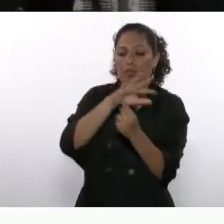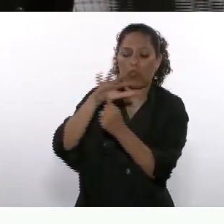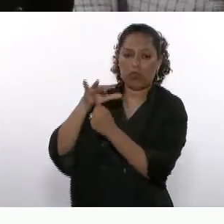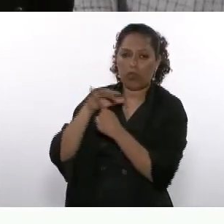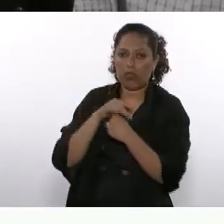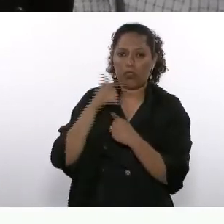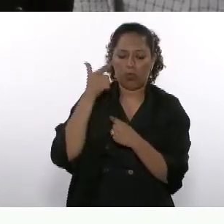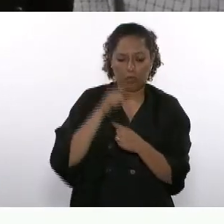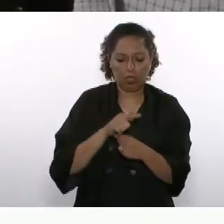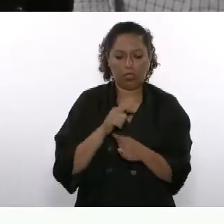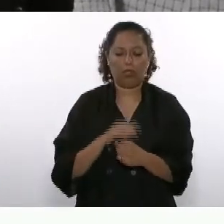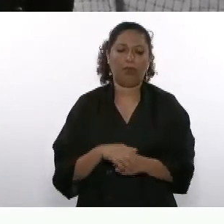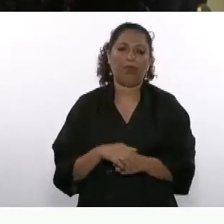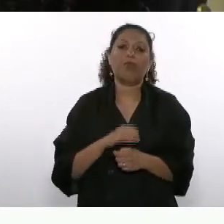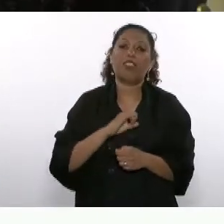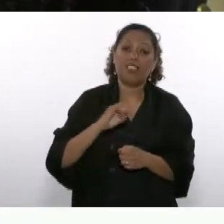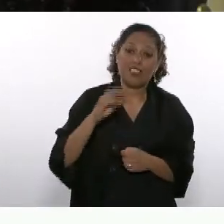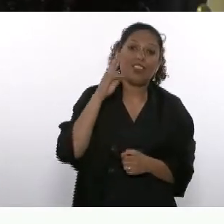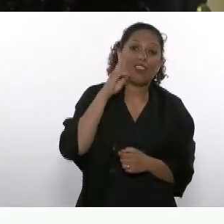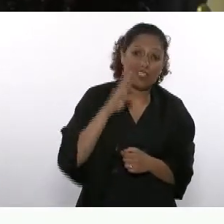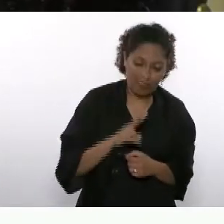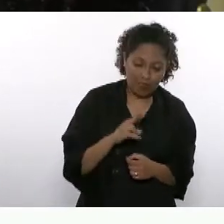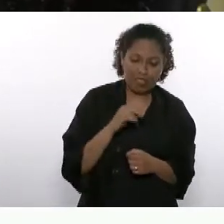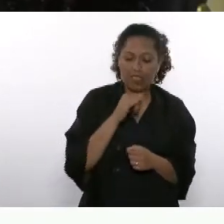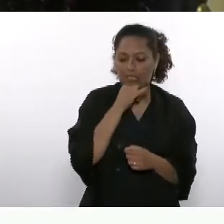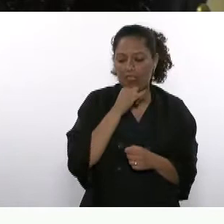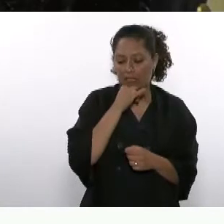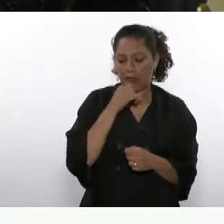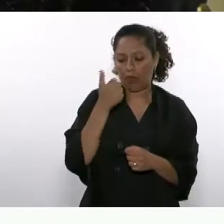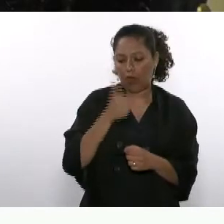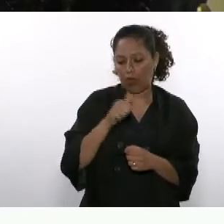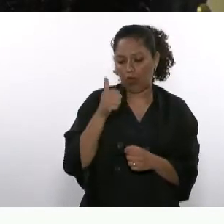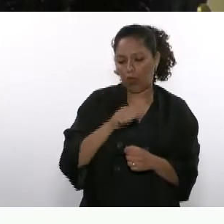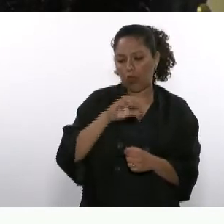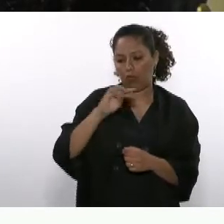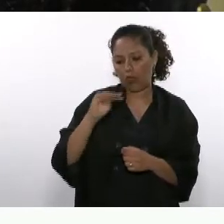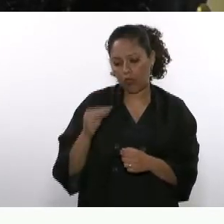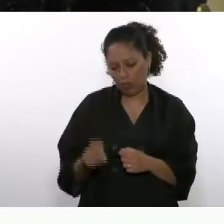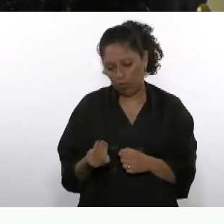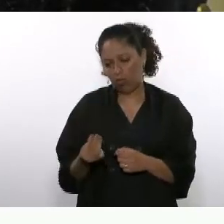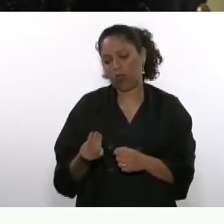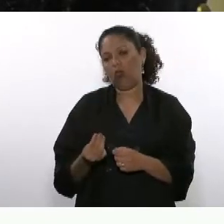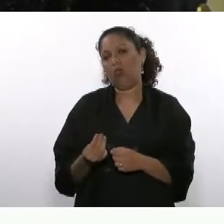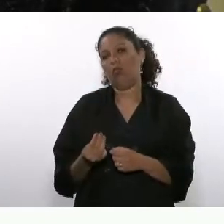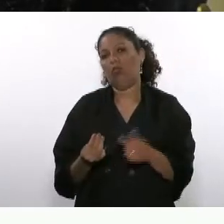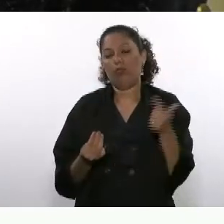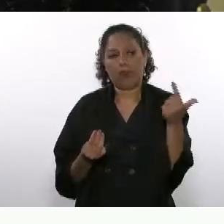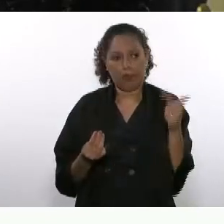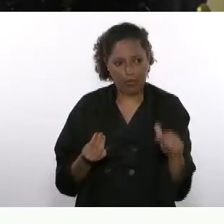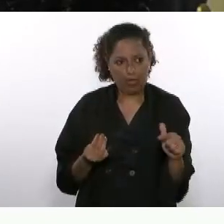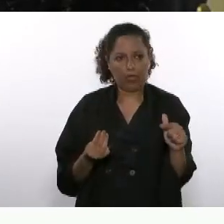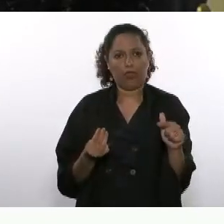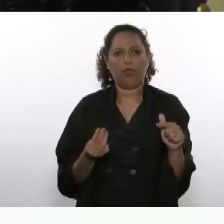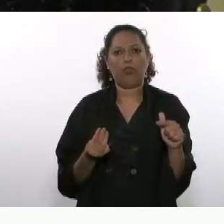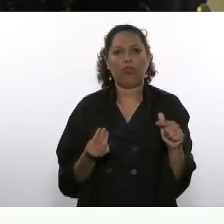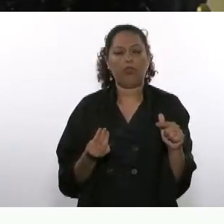que eu estou dizendo, olha, se a gente considerar um investimento de um pouco mais de 11 milhões em mídias especializadas e promoção, mais 1,5 milhão